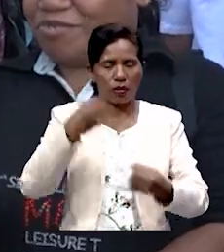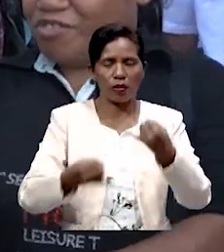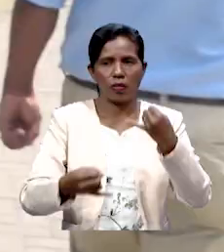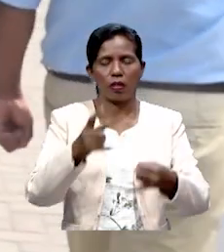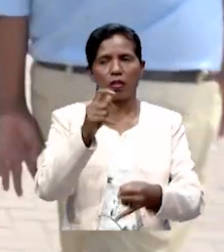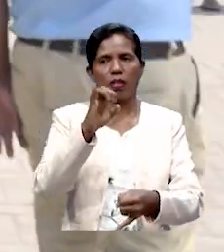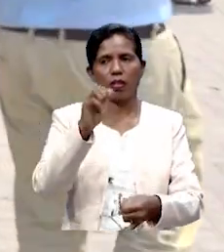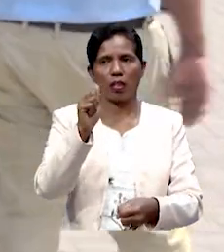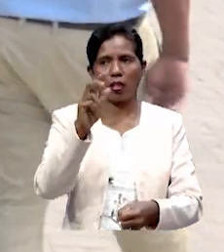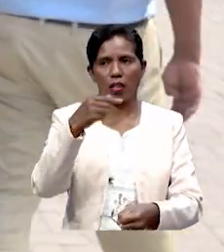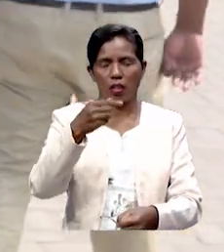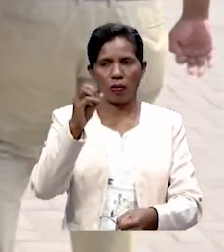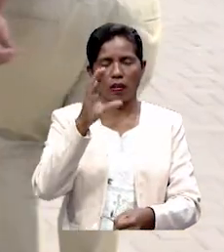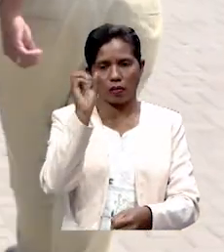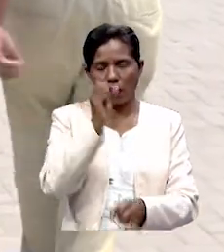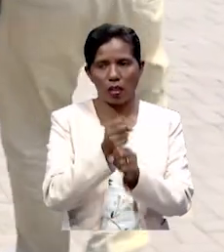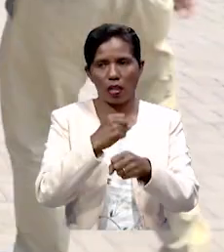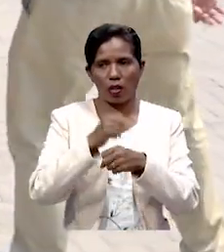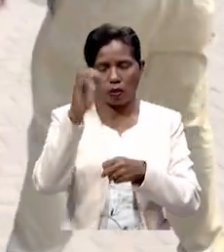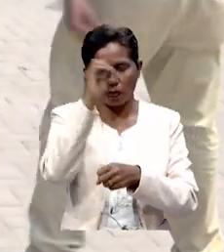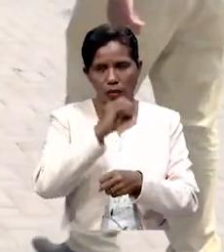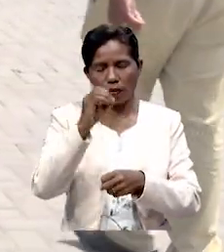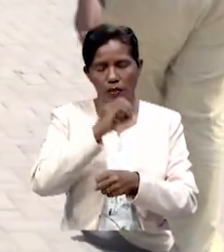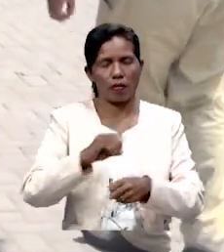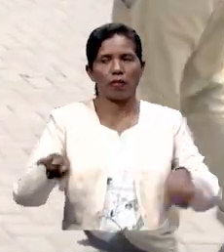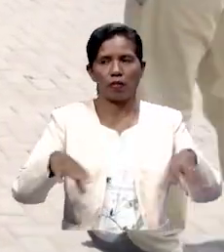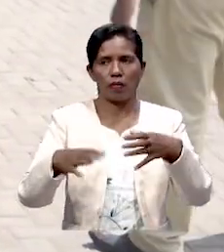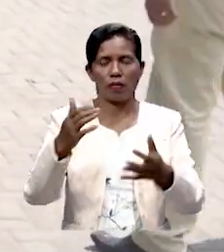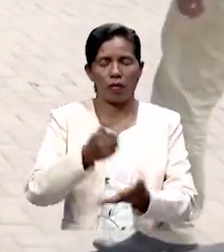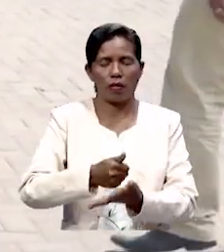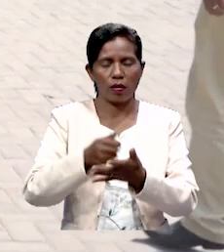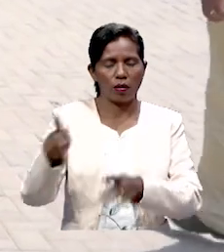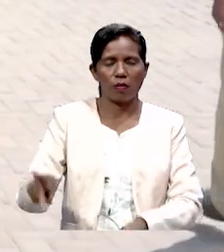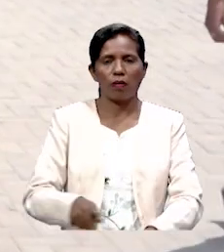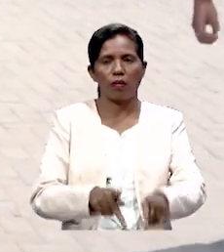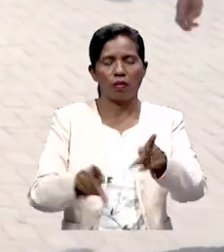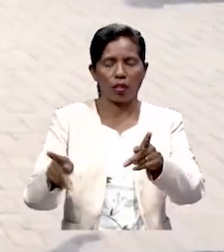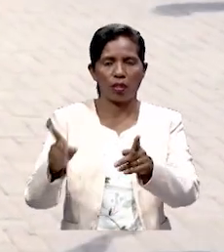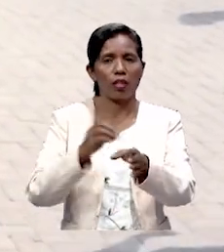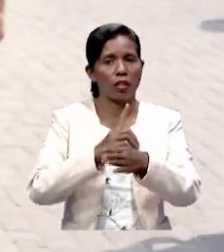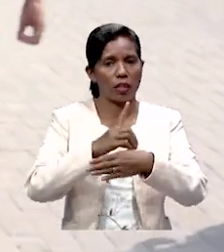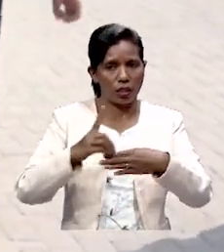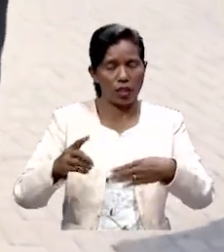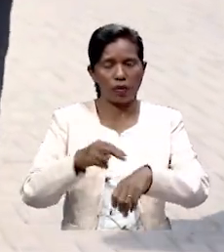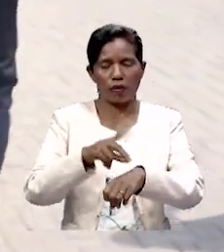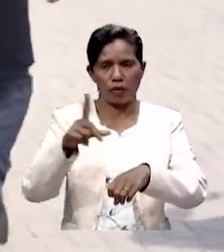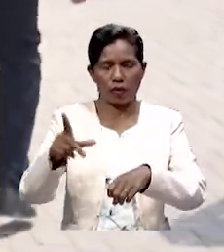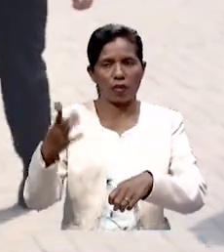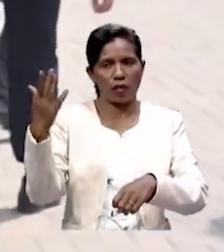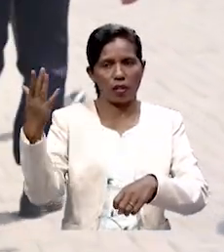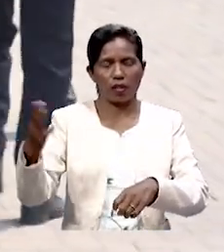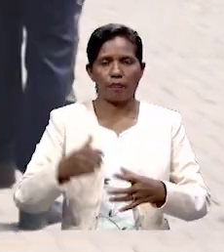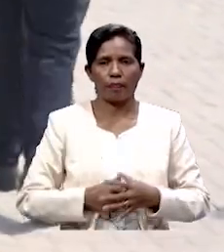Amaral Sarmento halo observação ba sistema no atendimento ba público e a Direção Nacional Registro e Notariado Colmeira